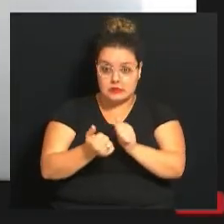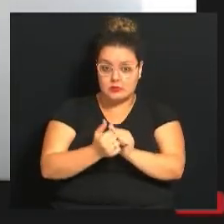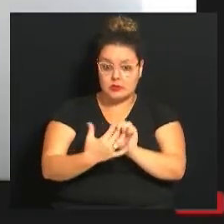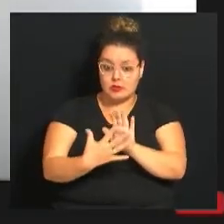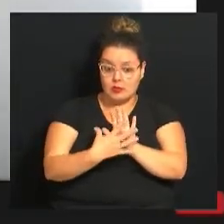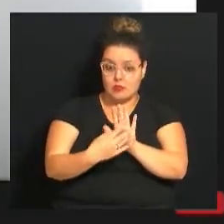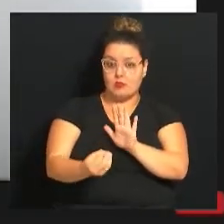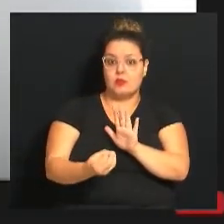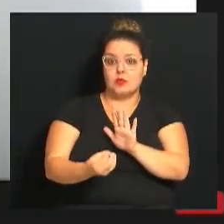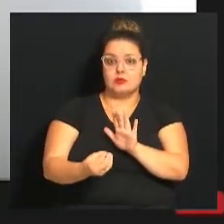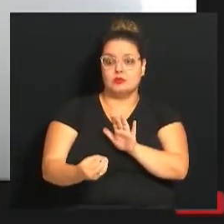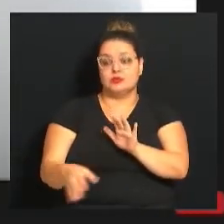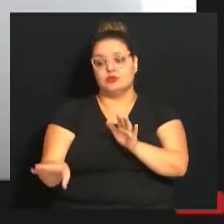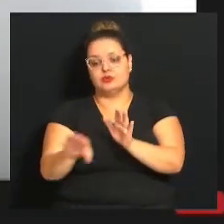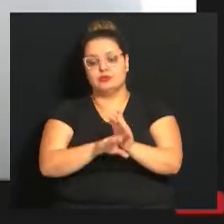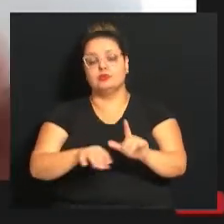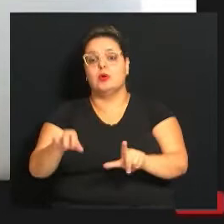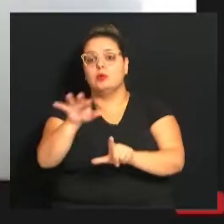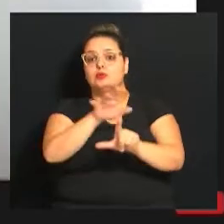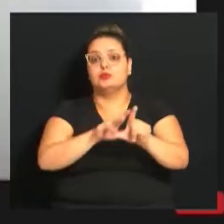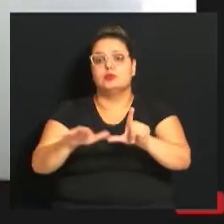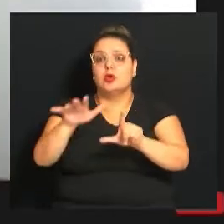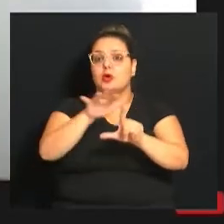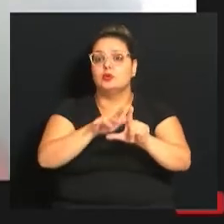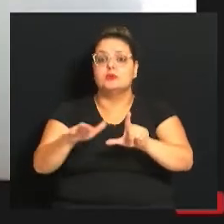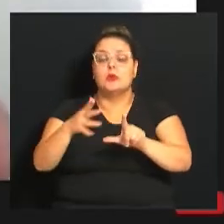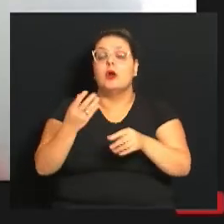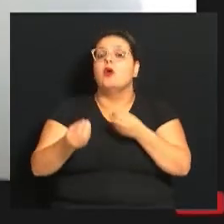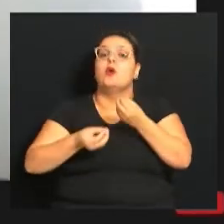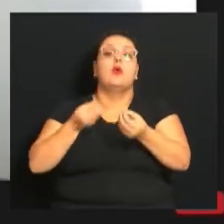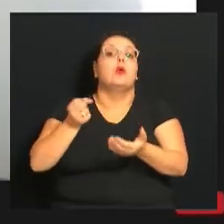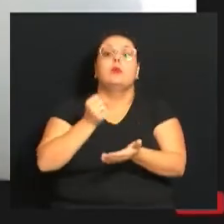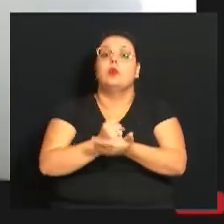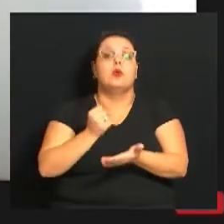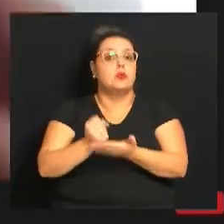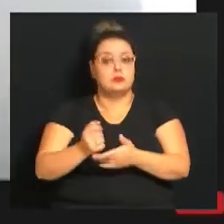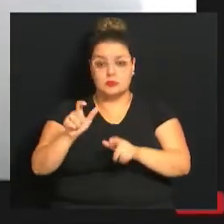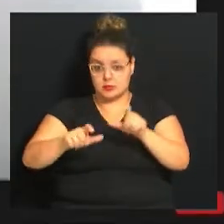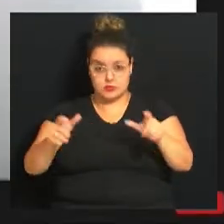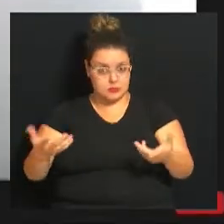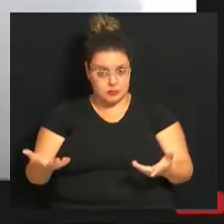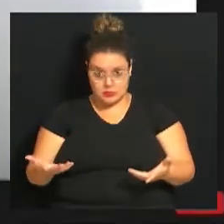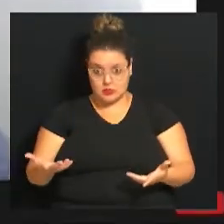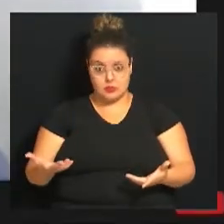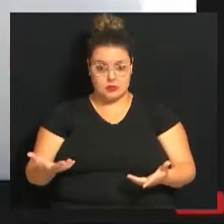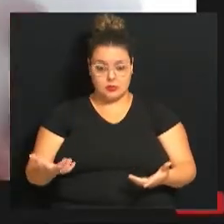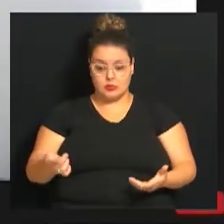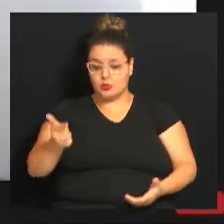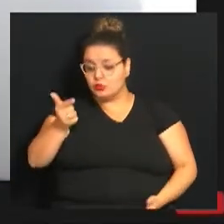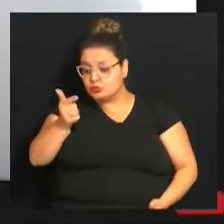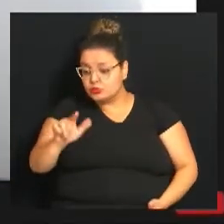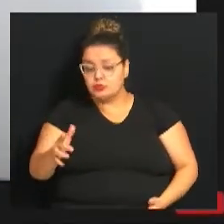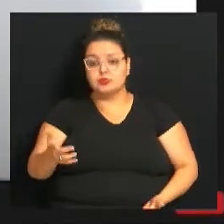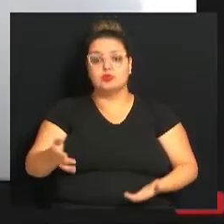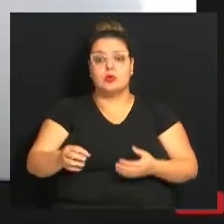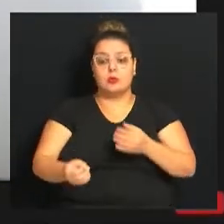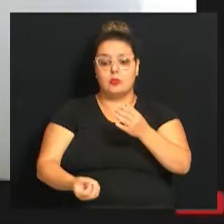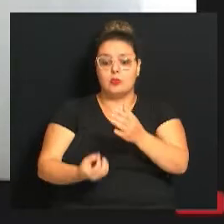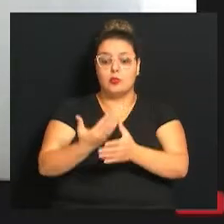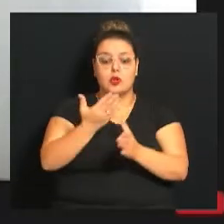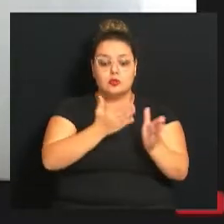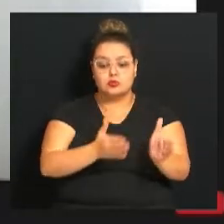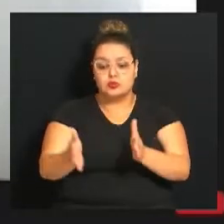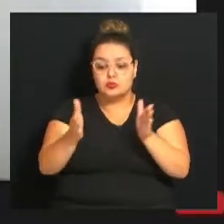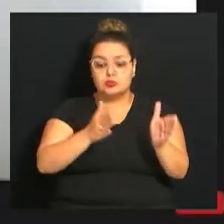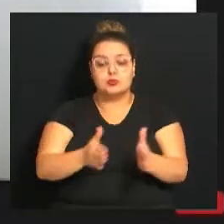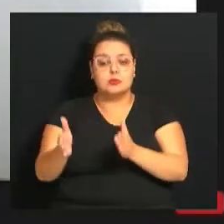do streaming, inclusive até o modelo de como contratar o pessoal, de como manter seu elenco, de como fazer a produção. Então,